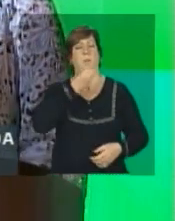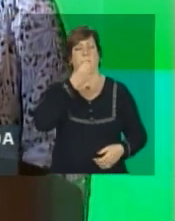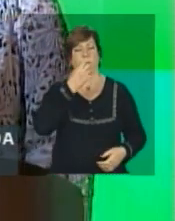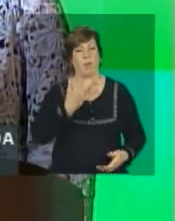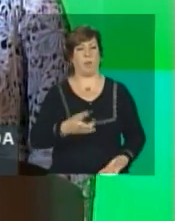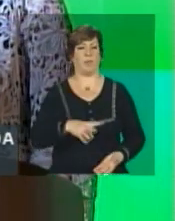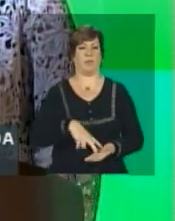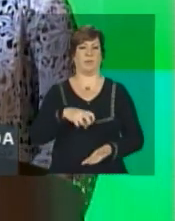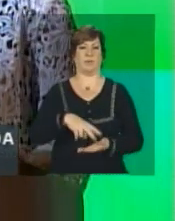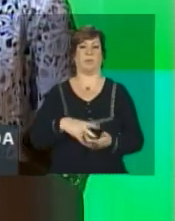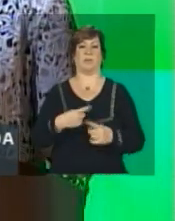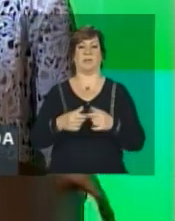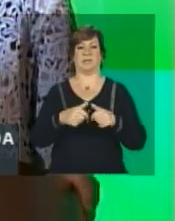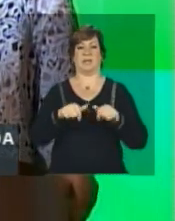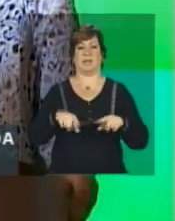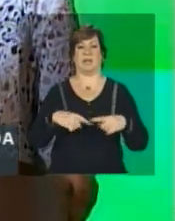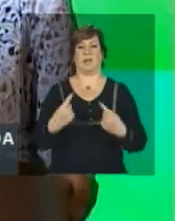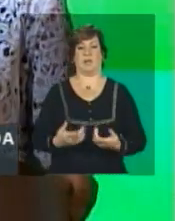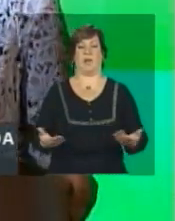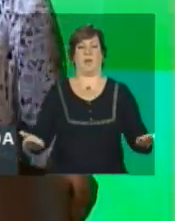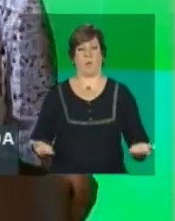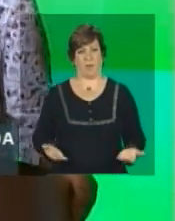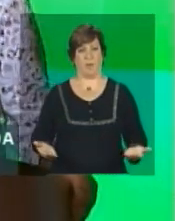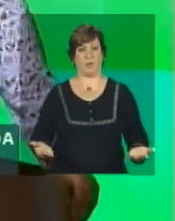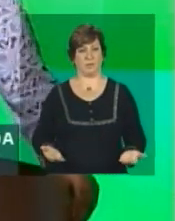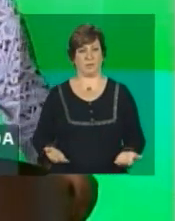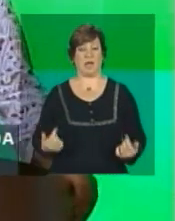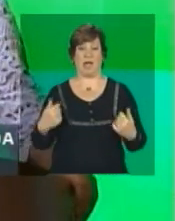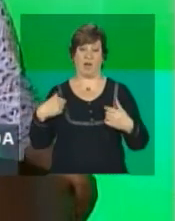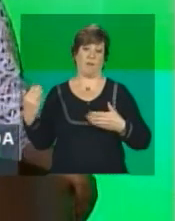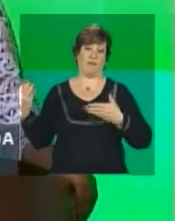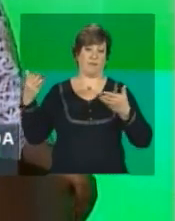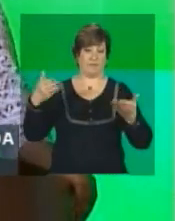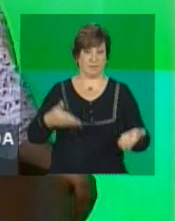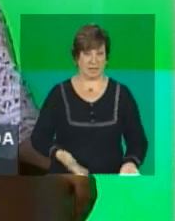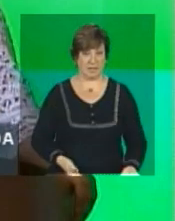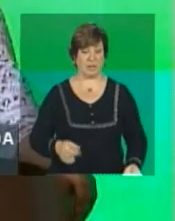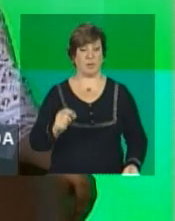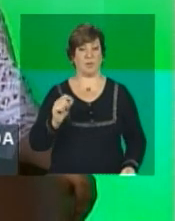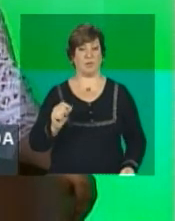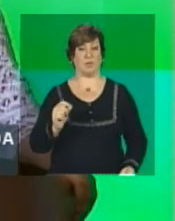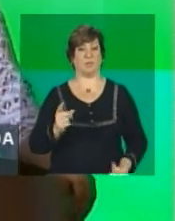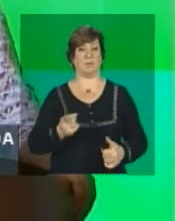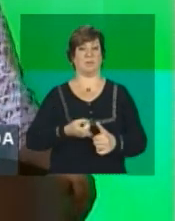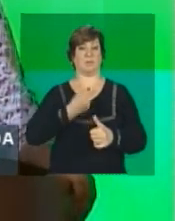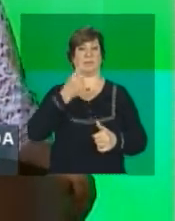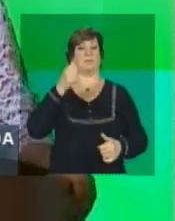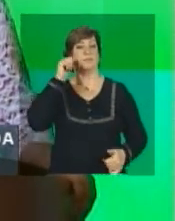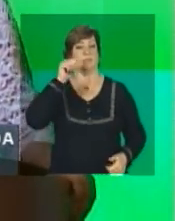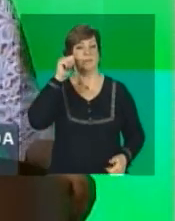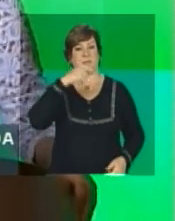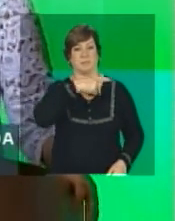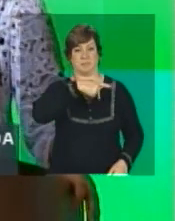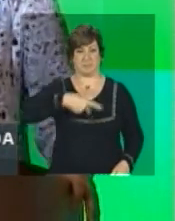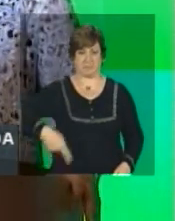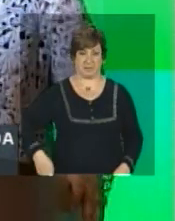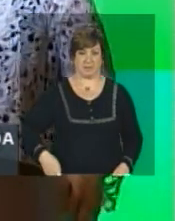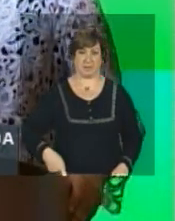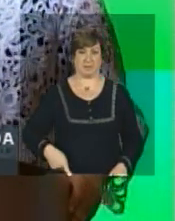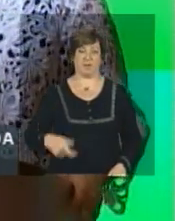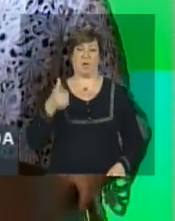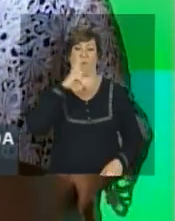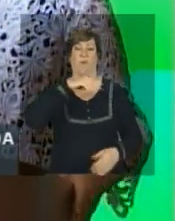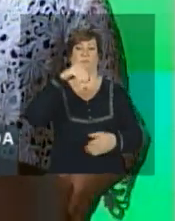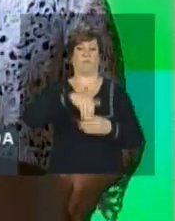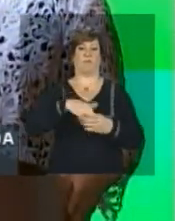motivos para estar aqui nessa cerimônia. Eu venho na condição de primeira presidenta